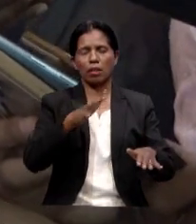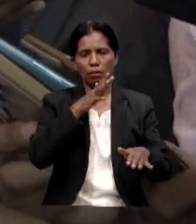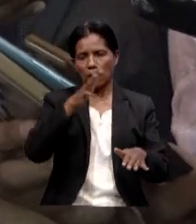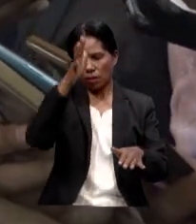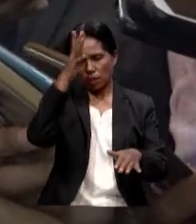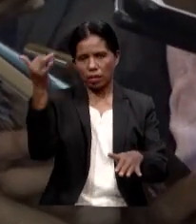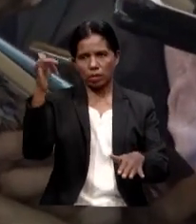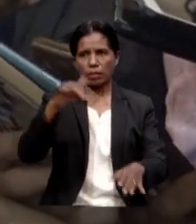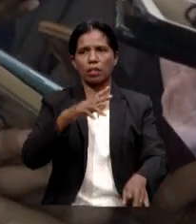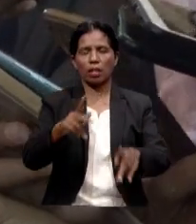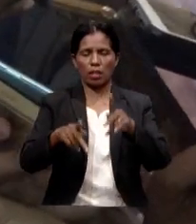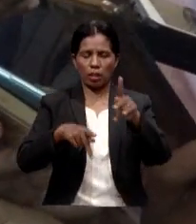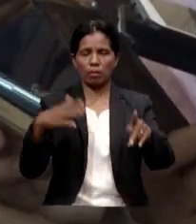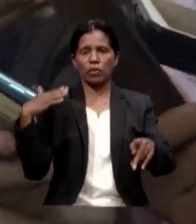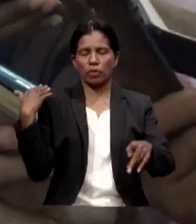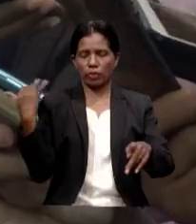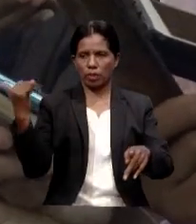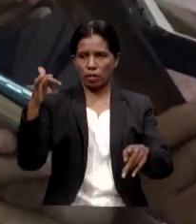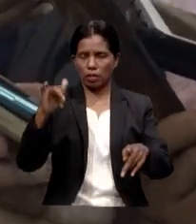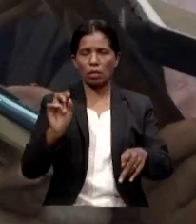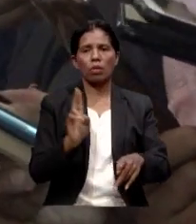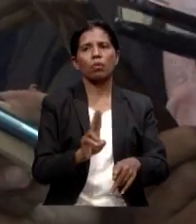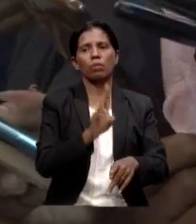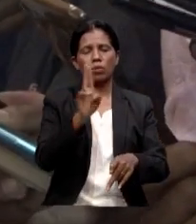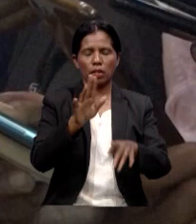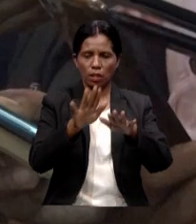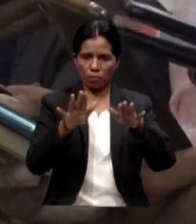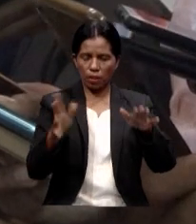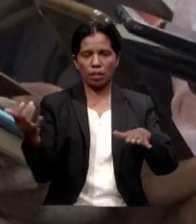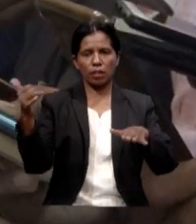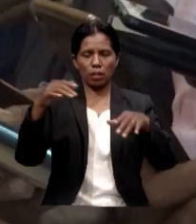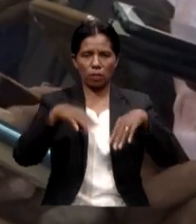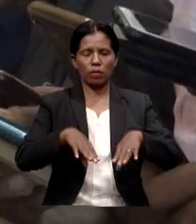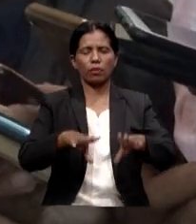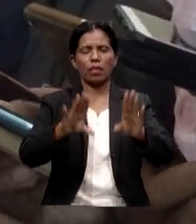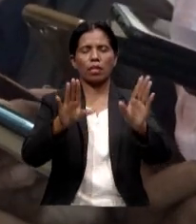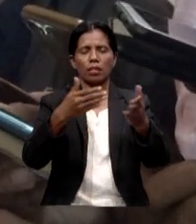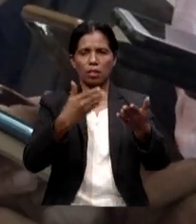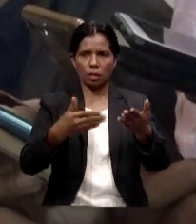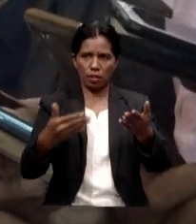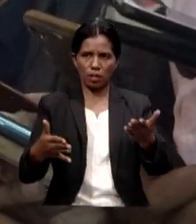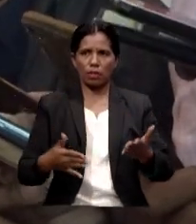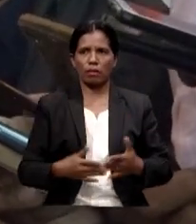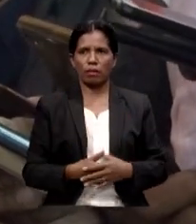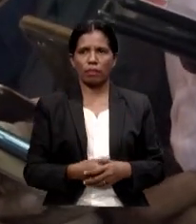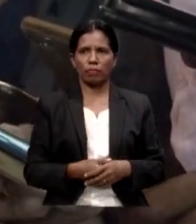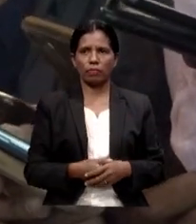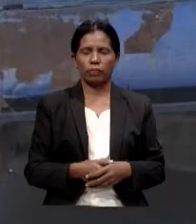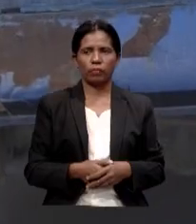ou ema adulto será de bem utiliza la barik será iha comércio